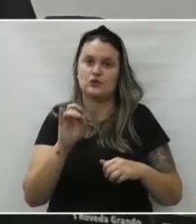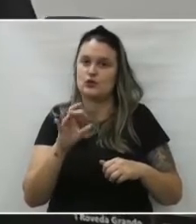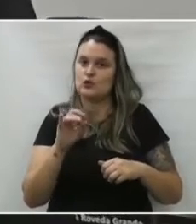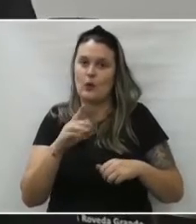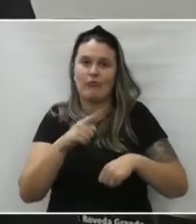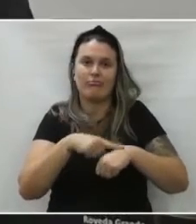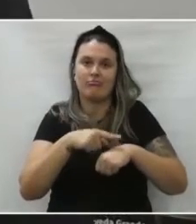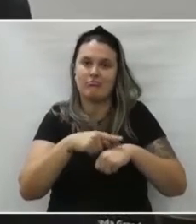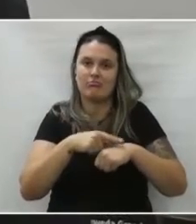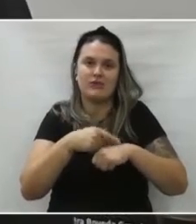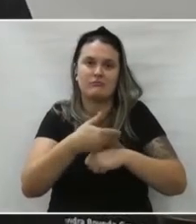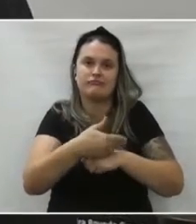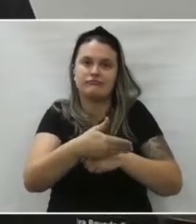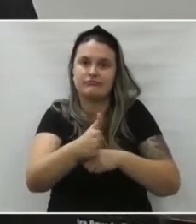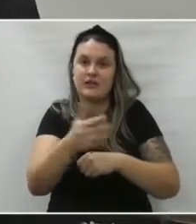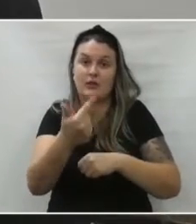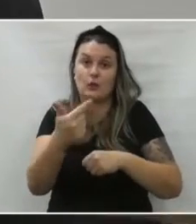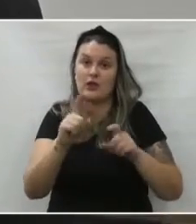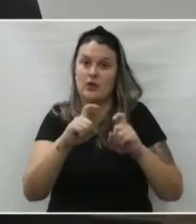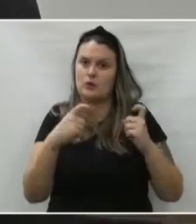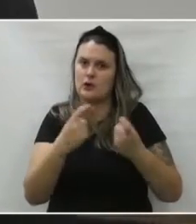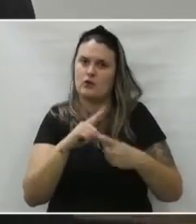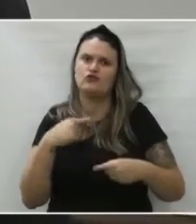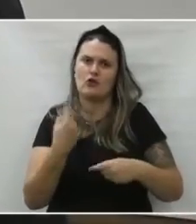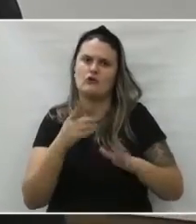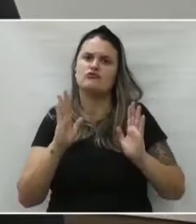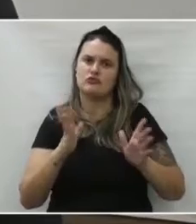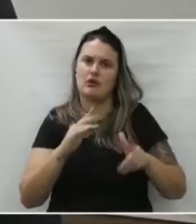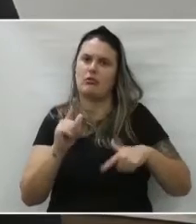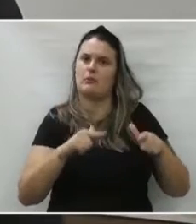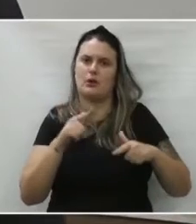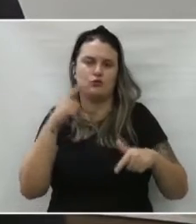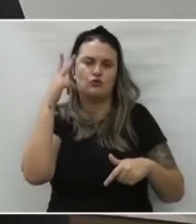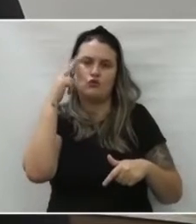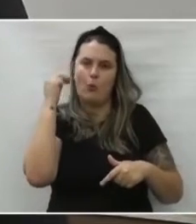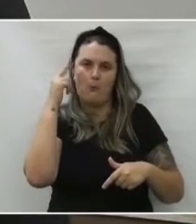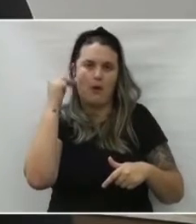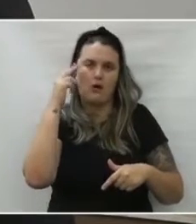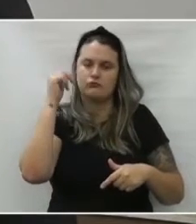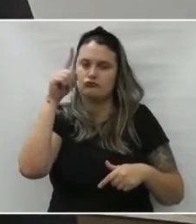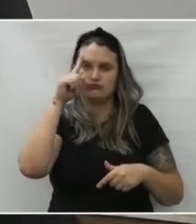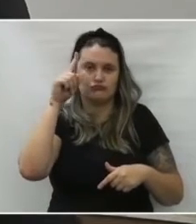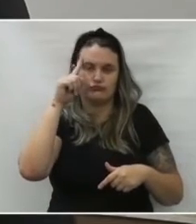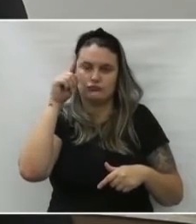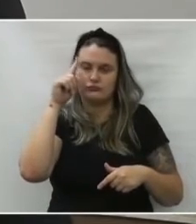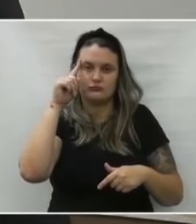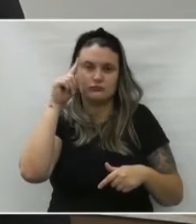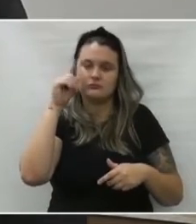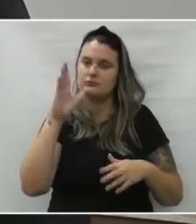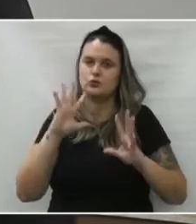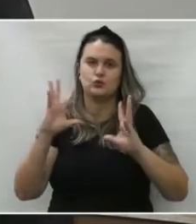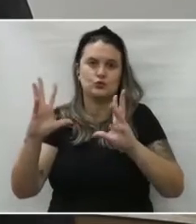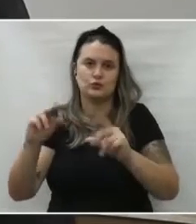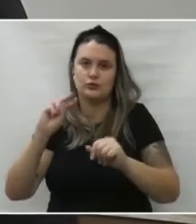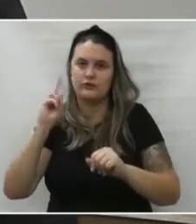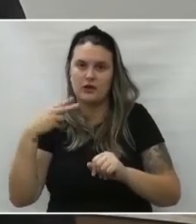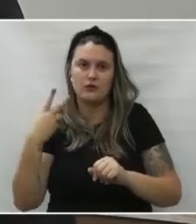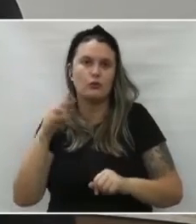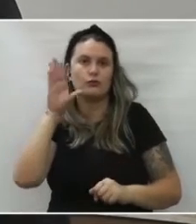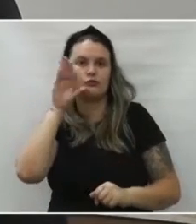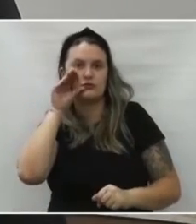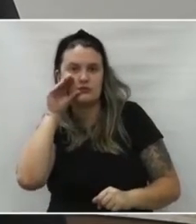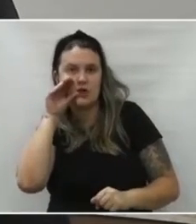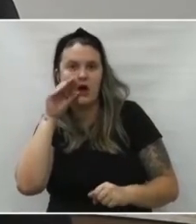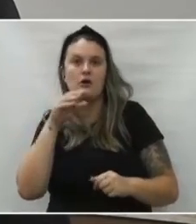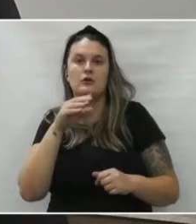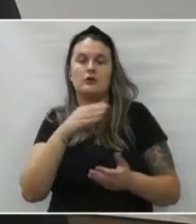recesso na questão de não termos sessões. Mas o trabalho já estava sendo feito de maneira natural por todos os funcionários,